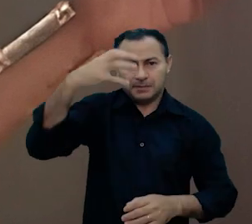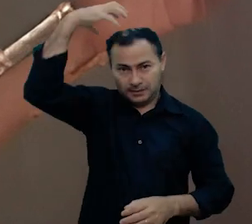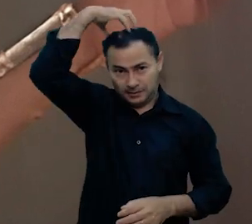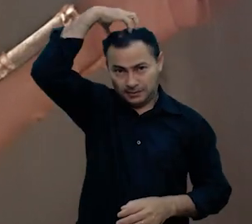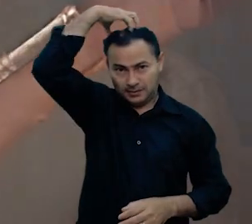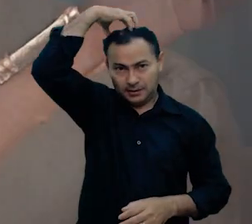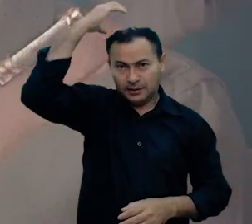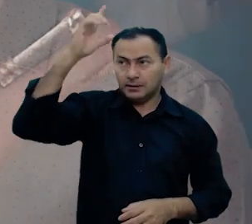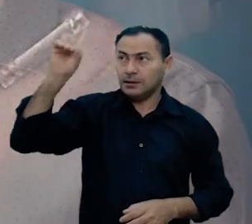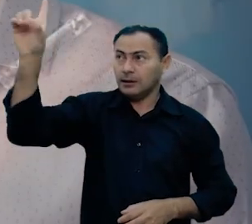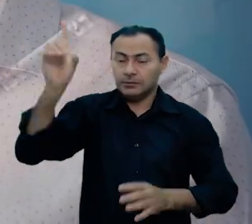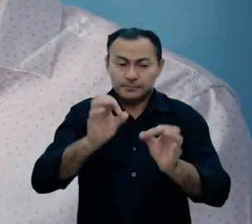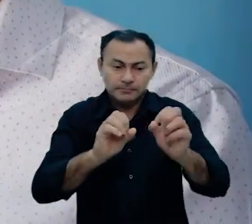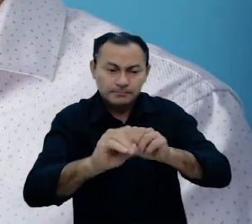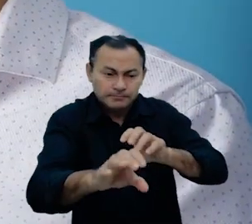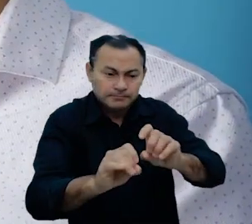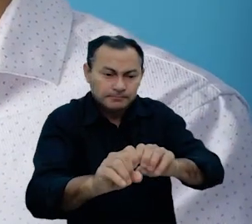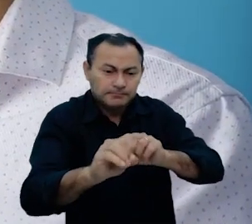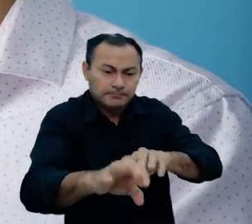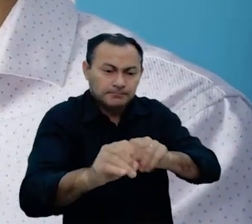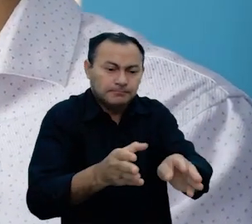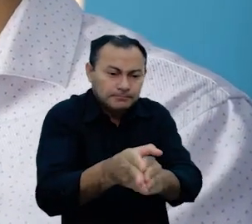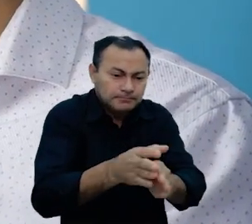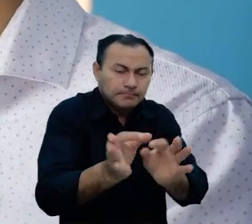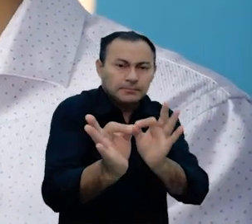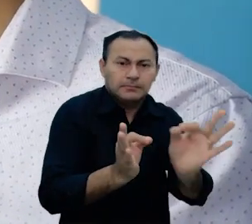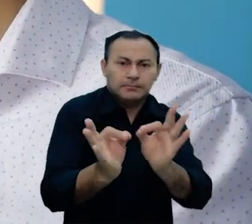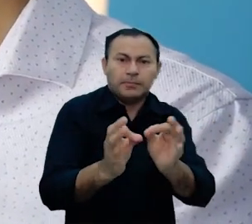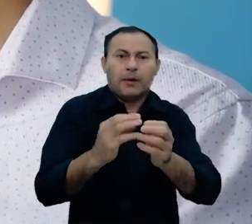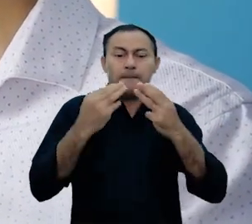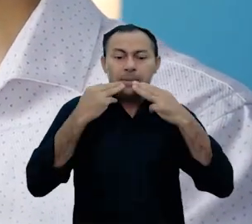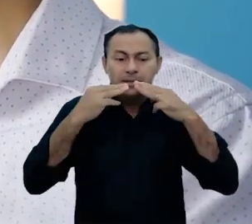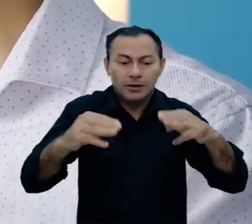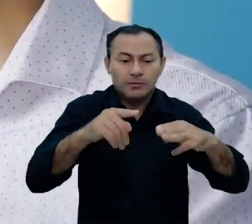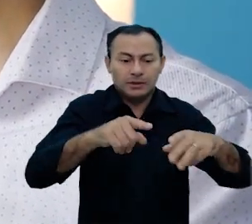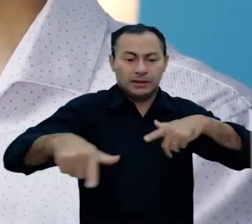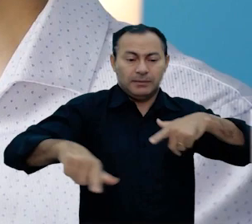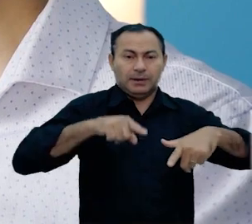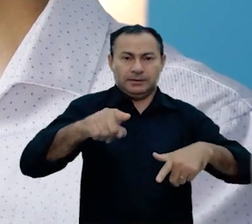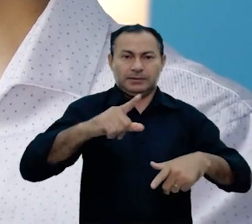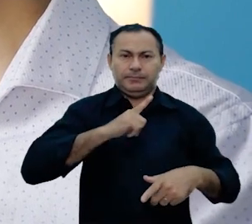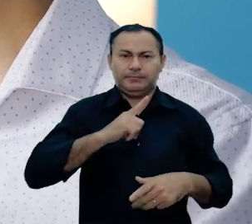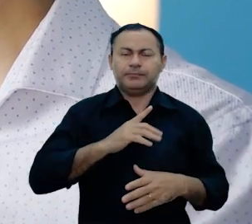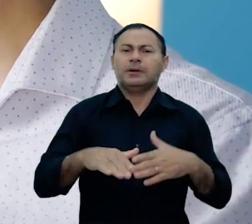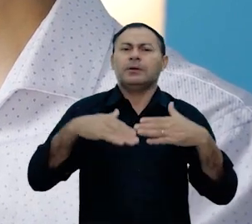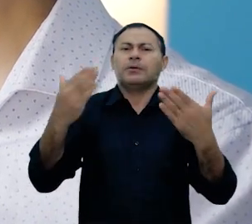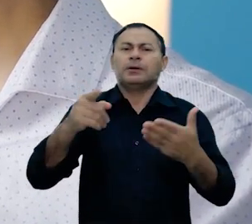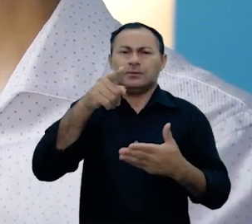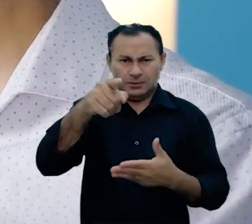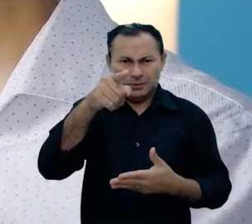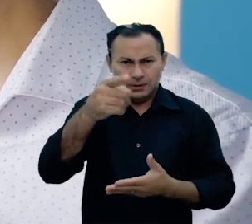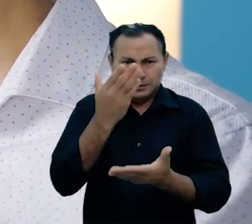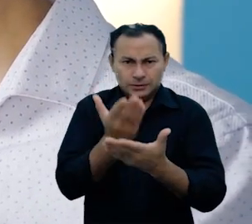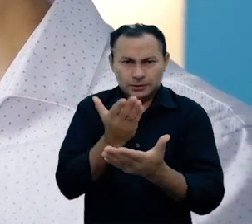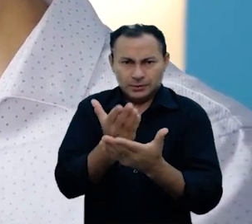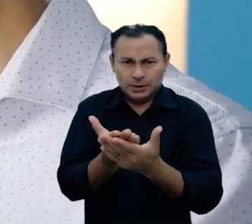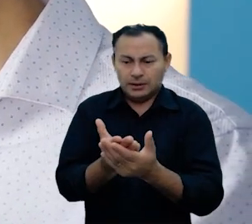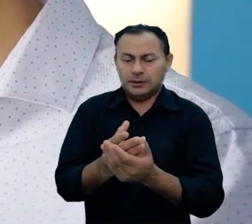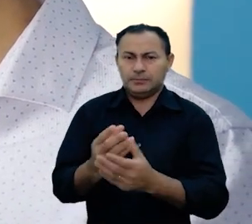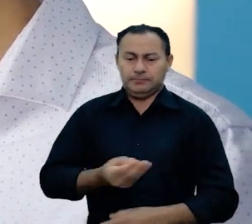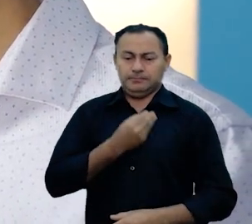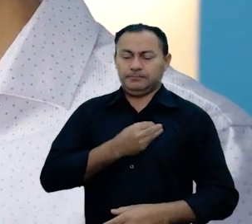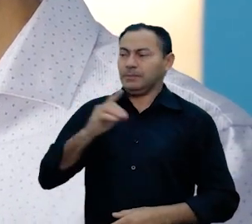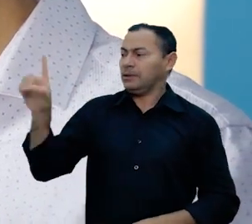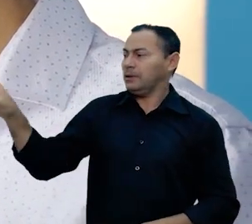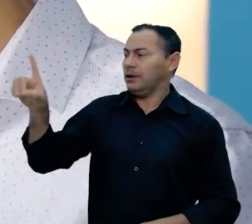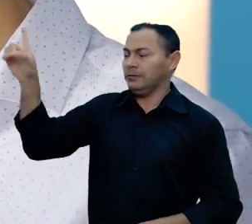rei. Deus estava preparando Davi para o ministério que tinha para ele. Quando você estuda a vida de Davi,